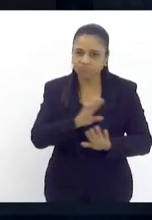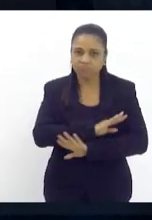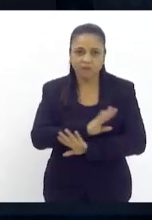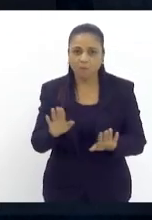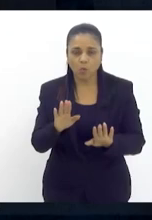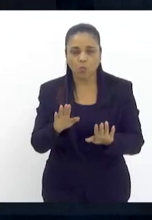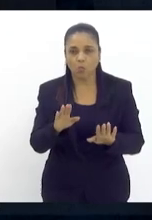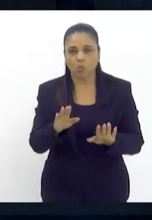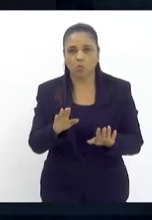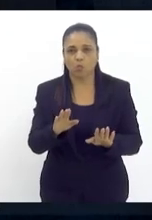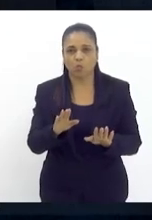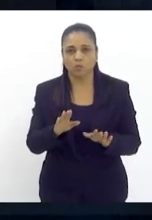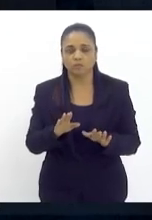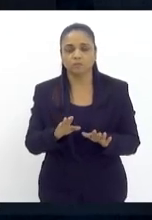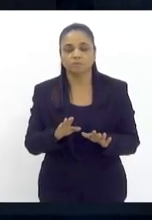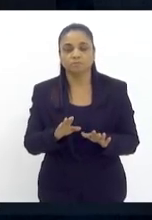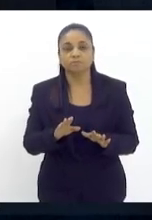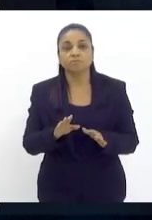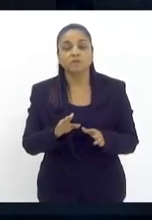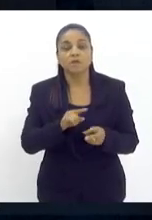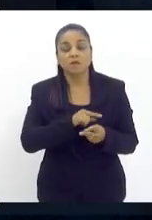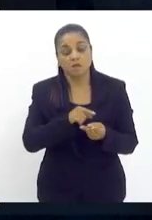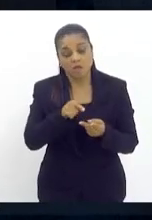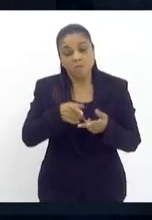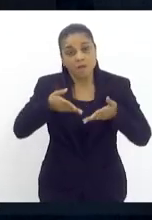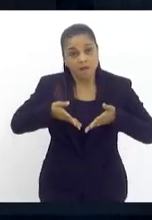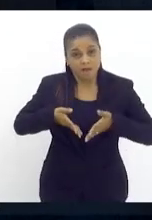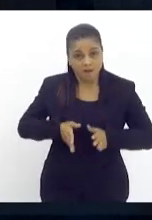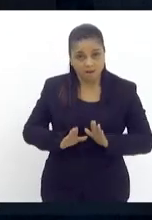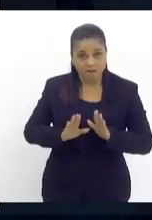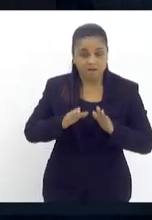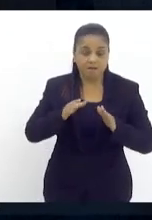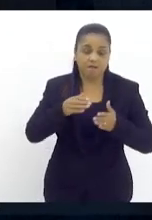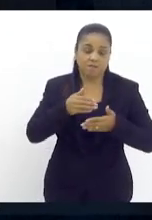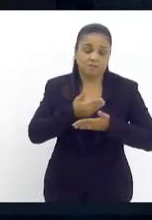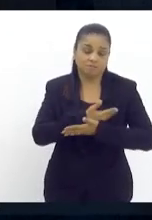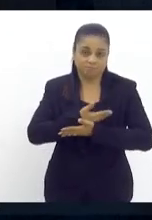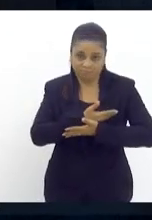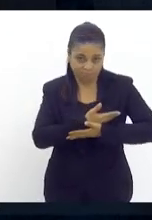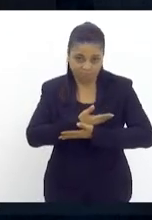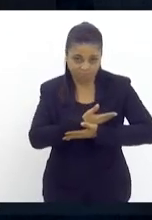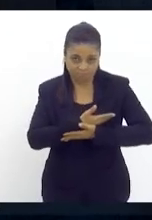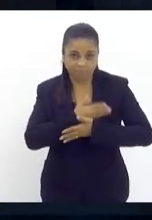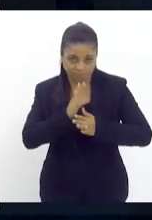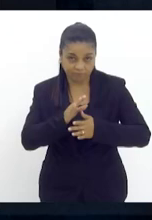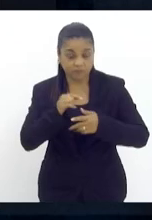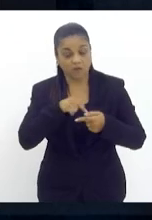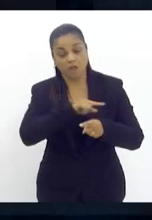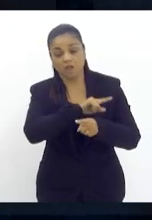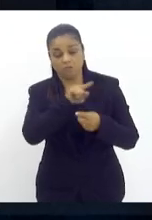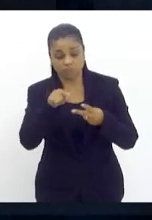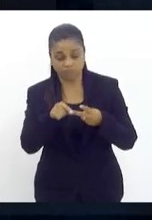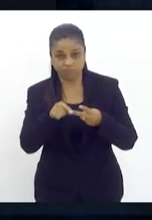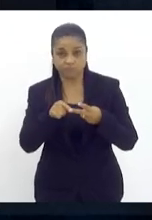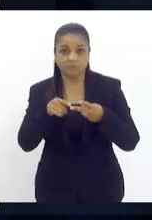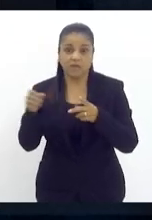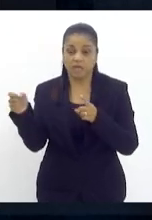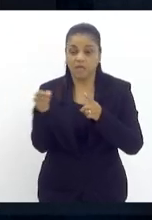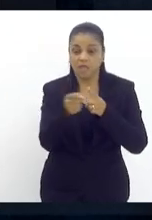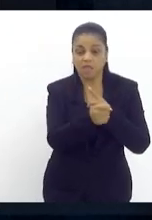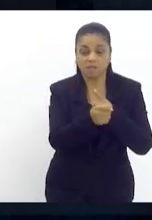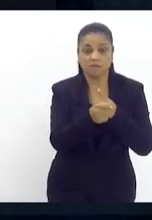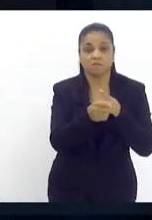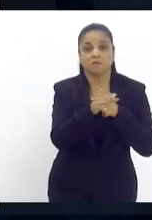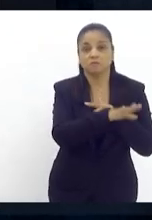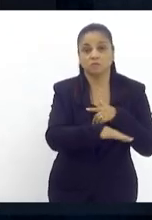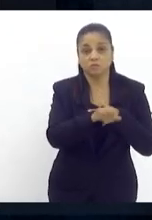essa potestas, tá certo? Uma criança entra numa escola, é reconhecimento público. Esse professor que